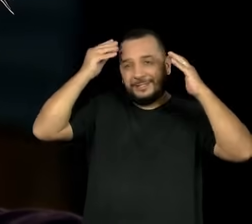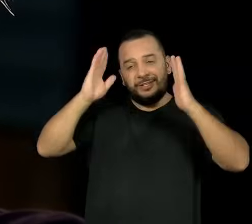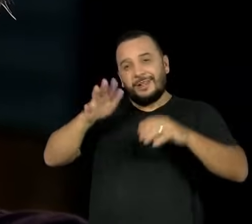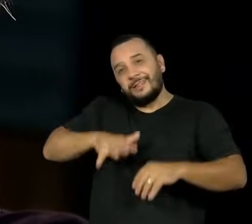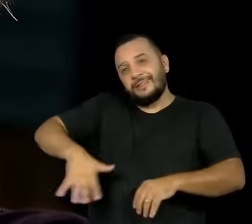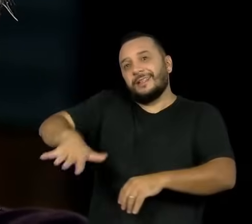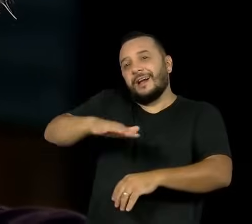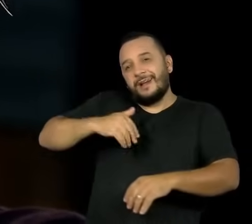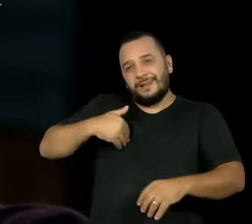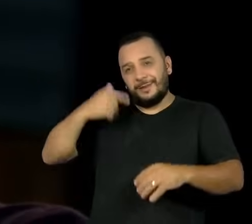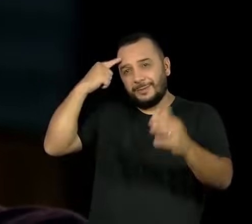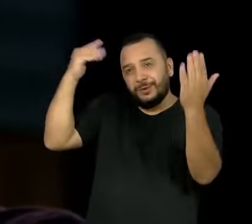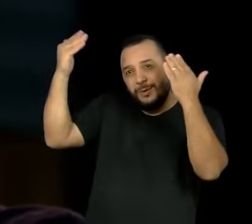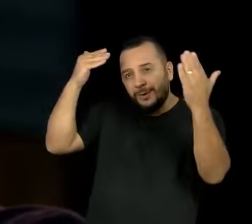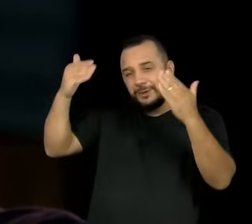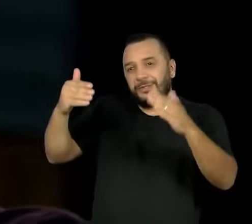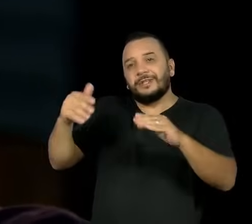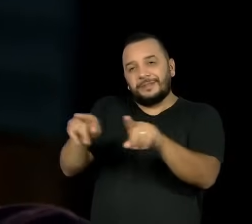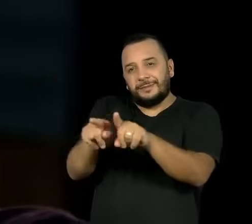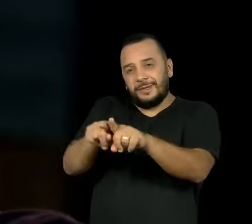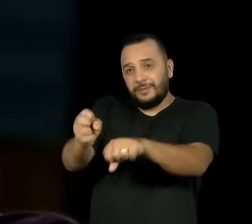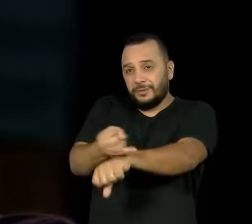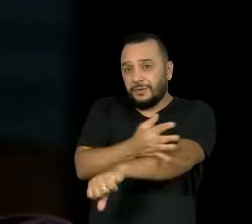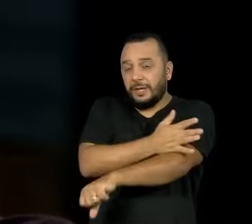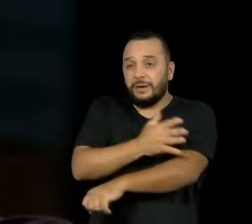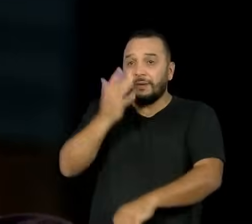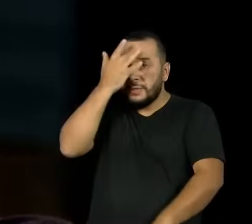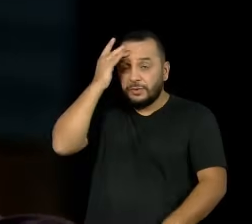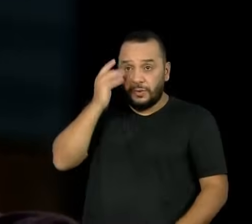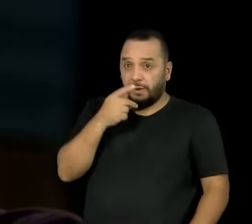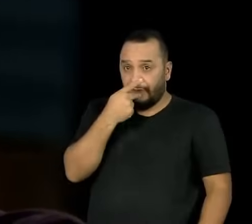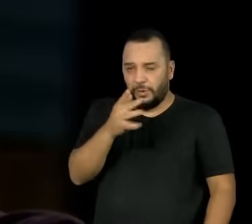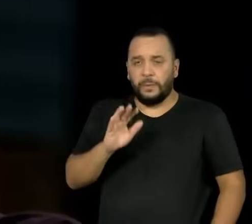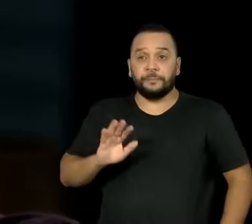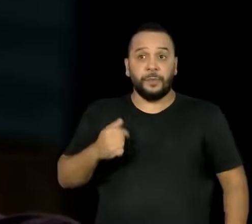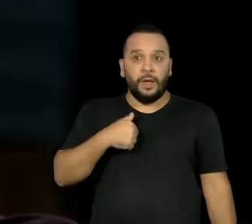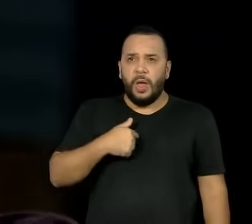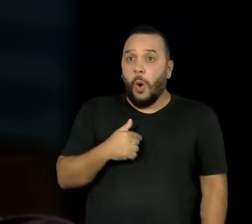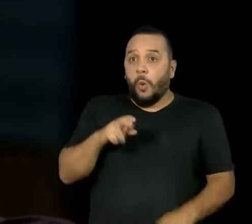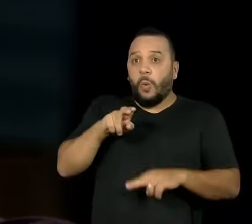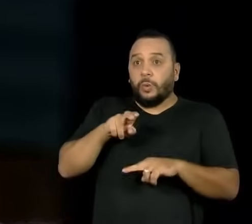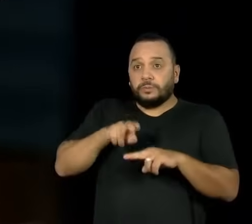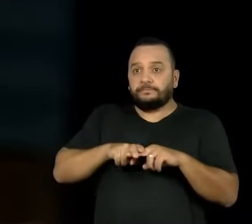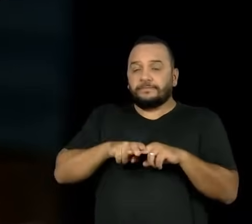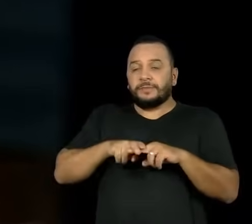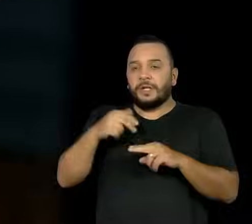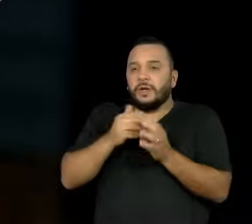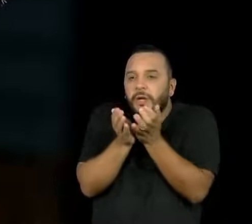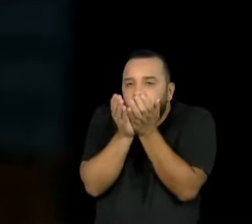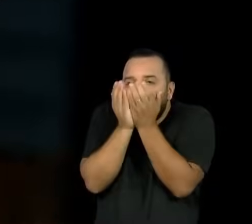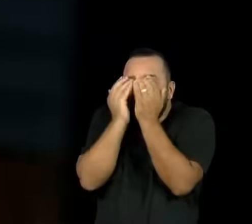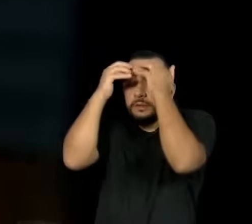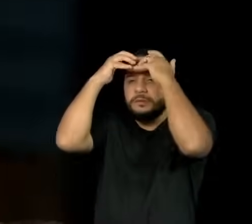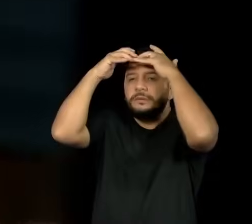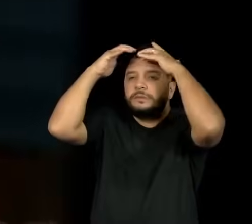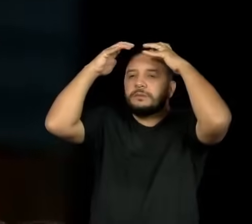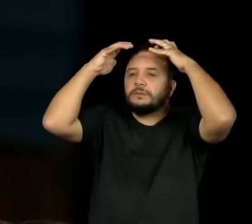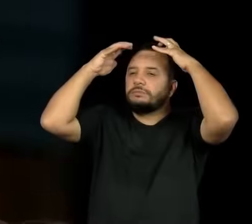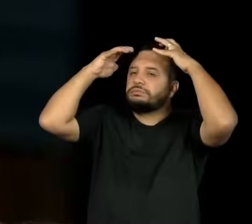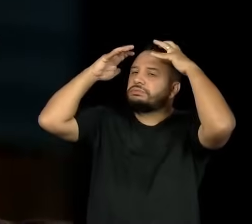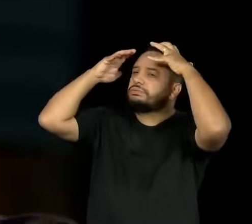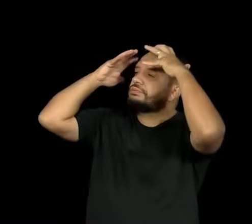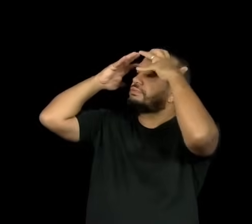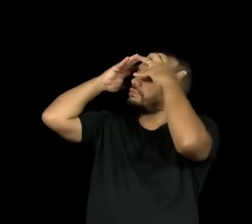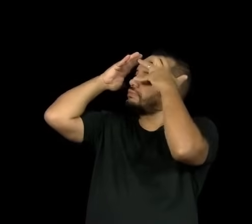chegavam para a gente e diziam: olha, nessas 4 horas que eu estou aqui com vocês, eu me senti como que fazendo 4 anos de